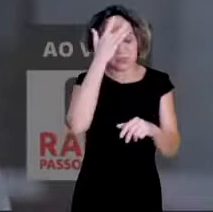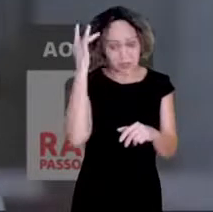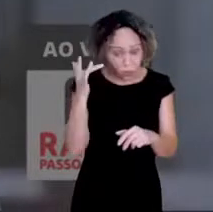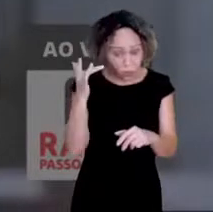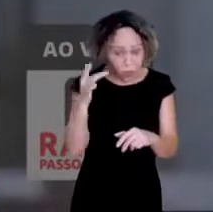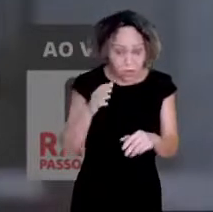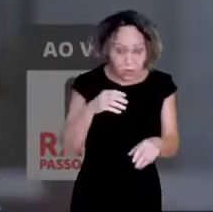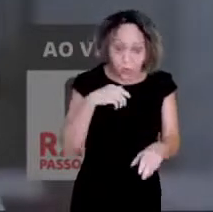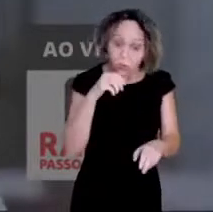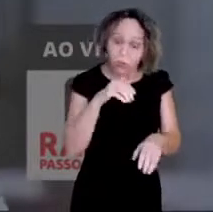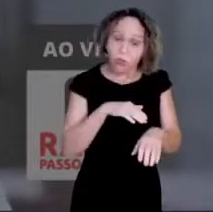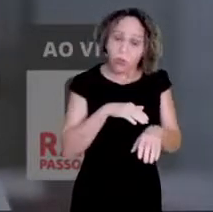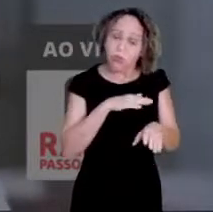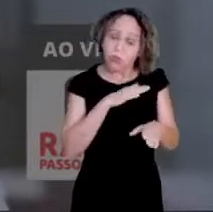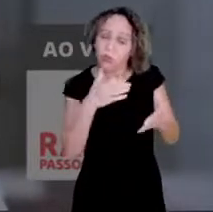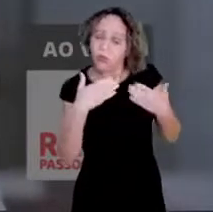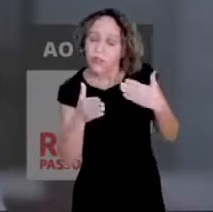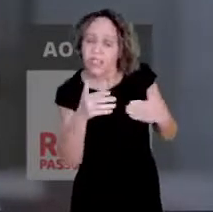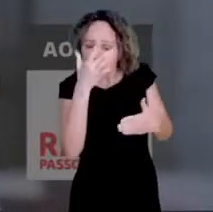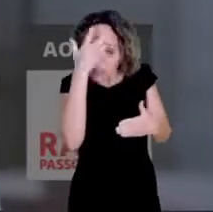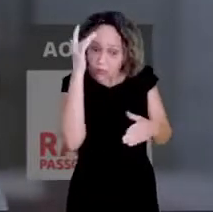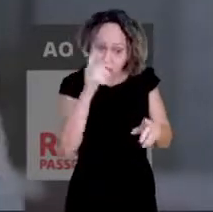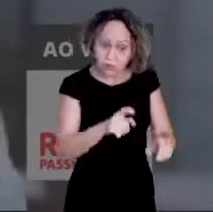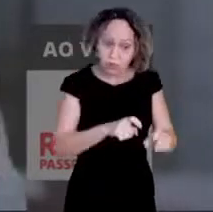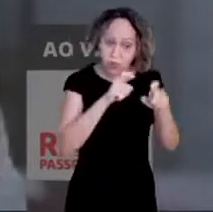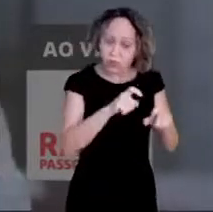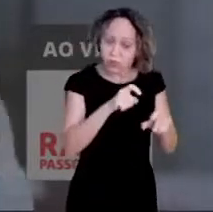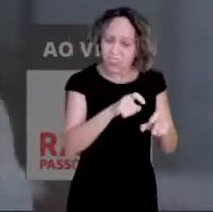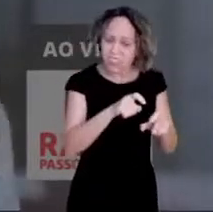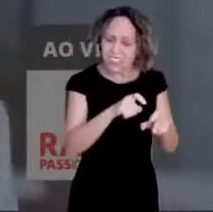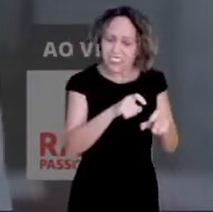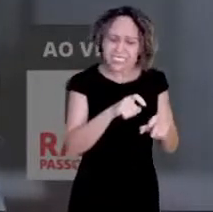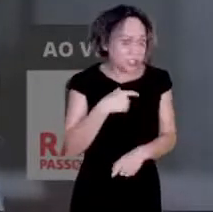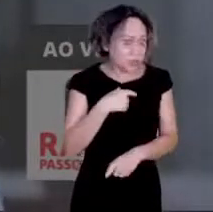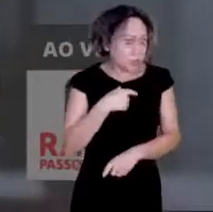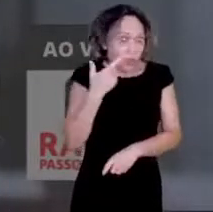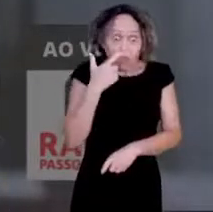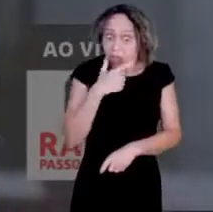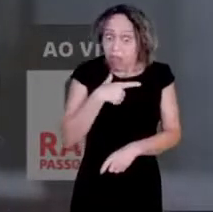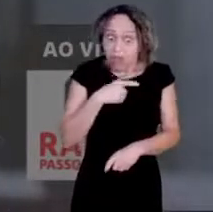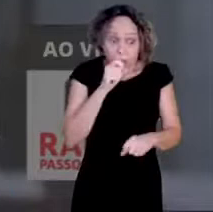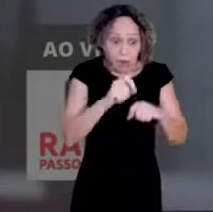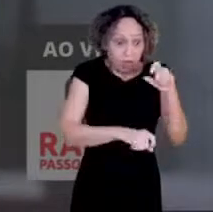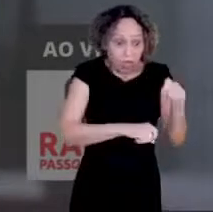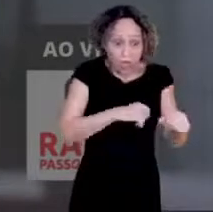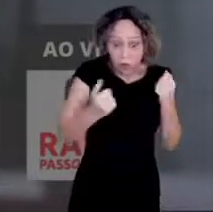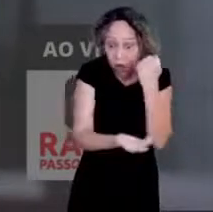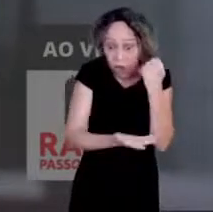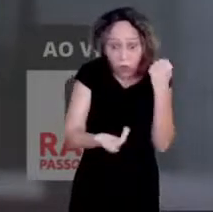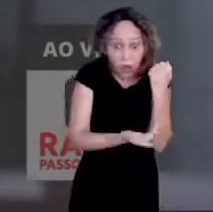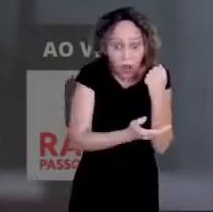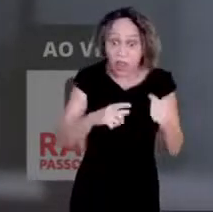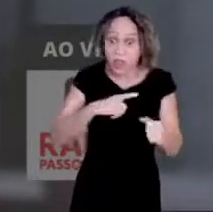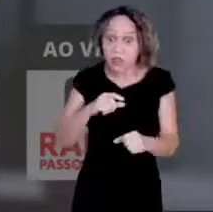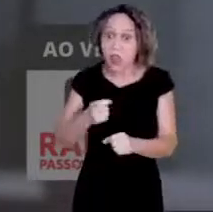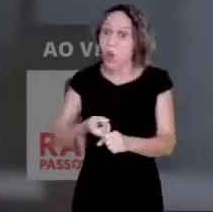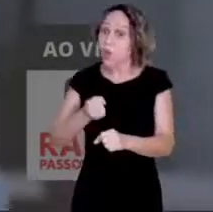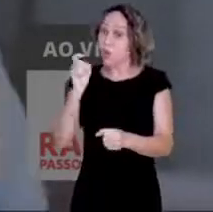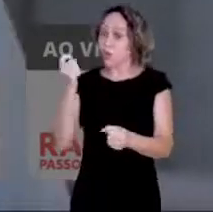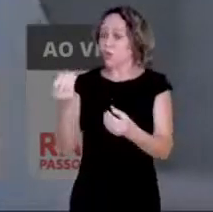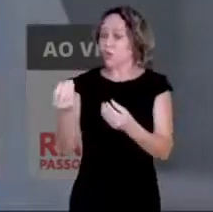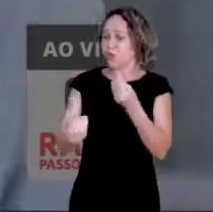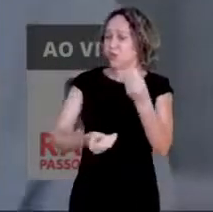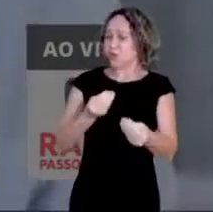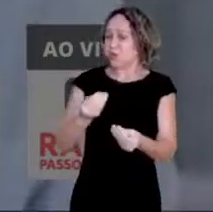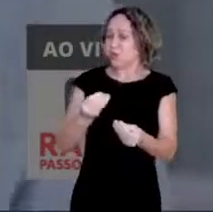ontem eu conversei com duas pessoas de classe média aqui em São Paulo, dois professores universitários, e eles estavam me